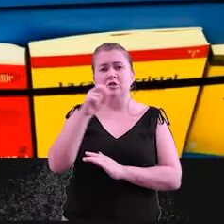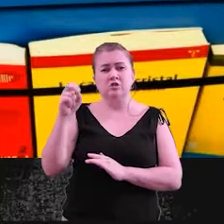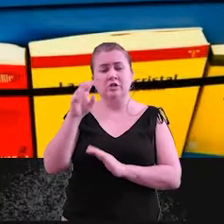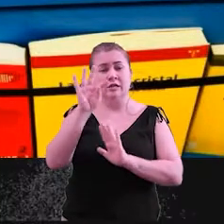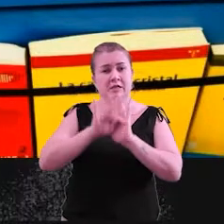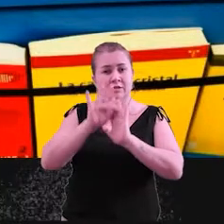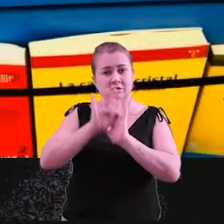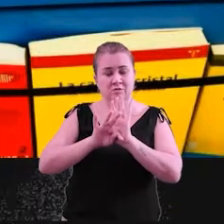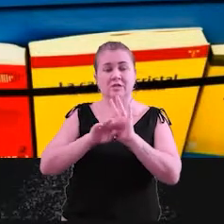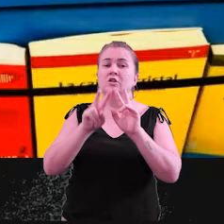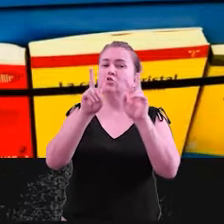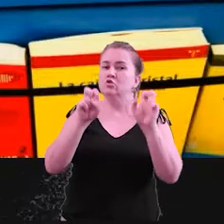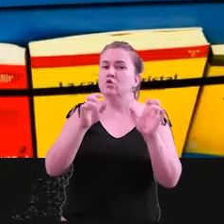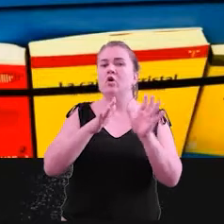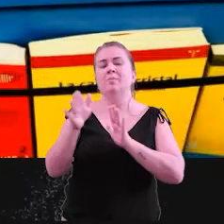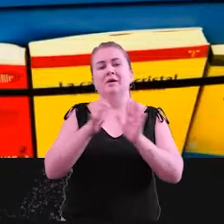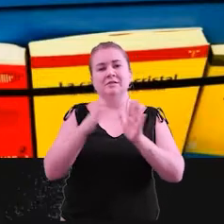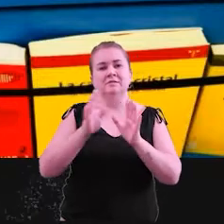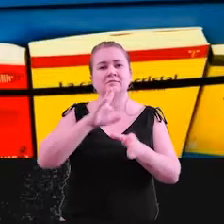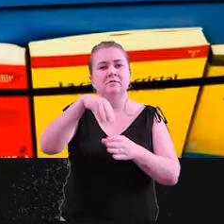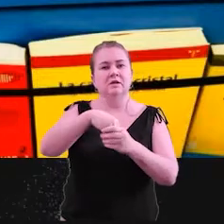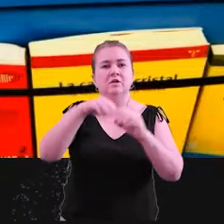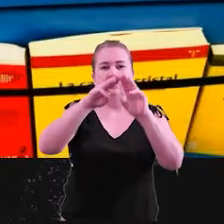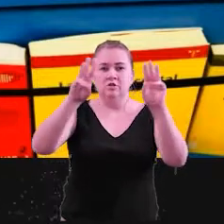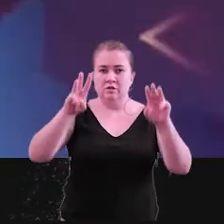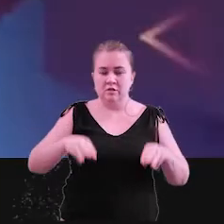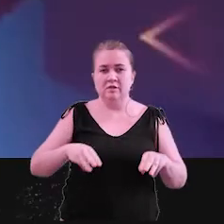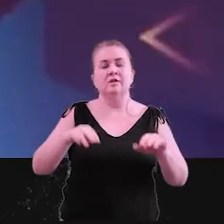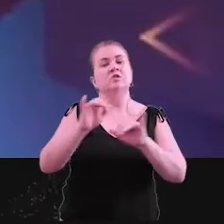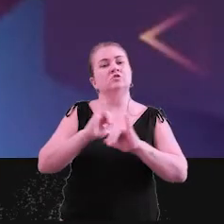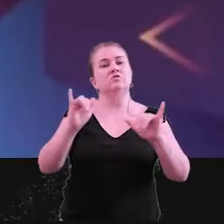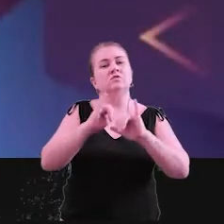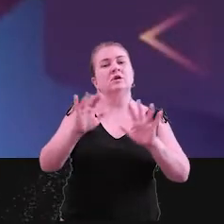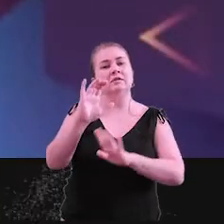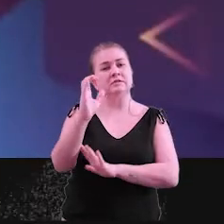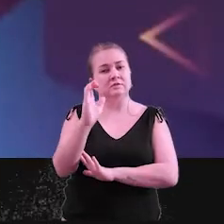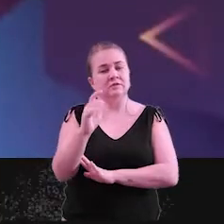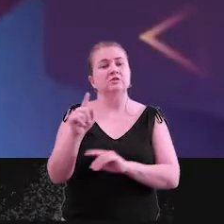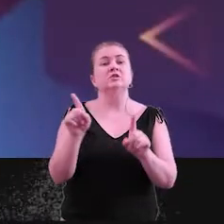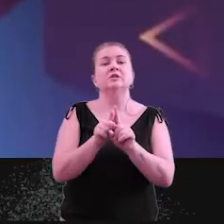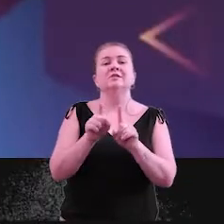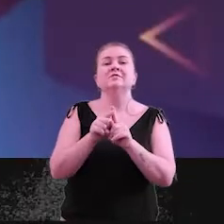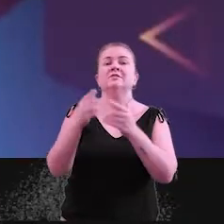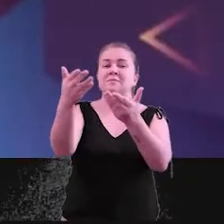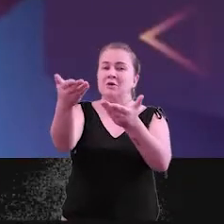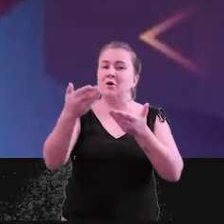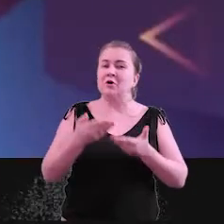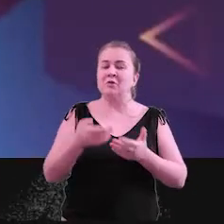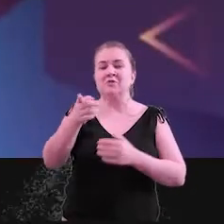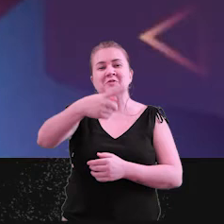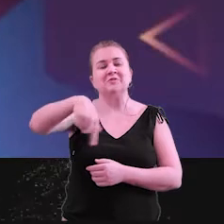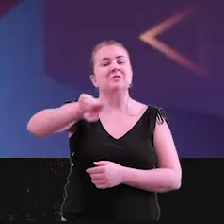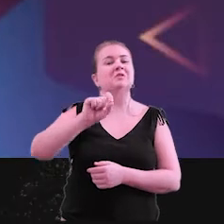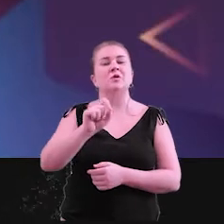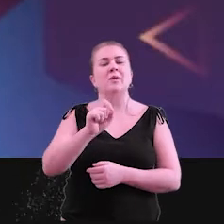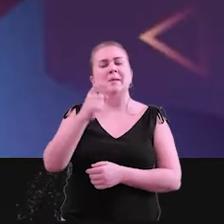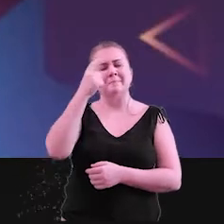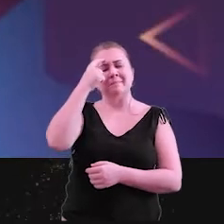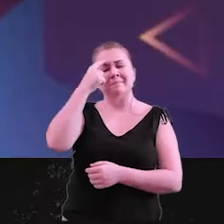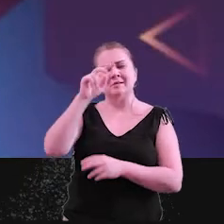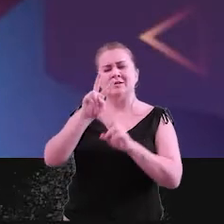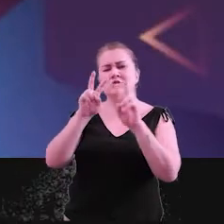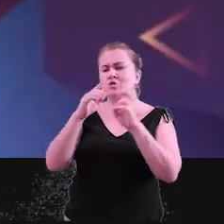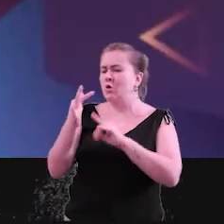e espanhol sobre acessibilidade, museus e divulgação científica. E um convite para a gente pensar que o futuro é